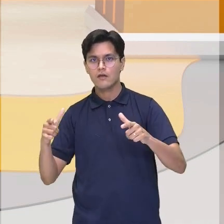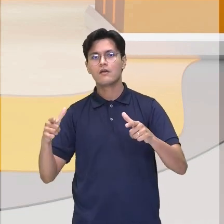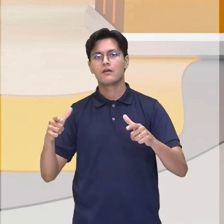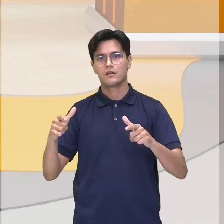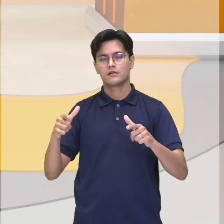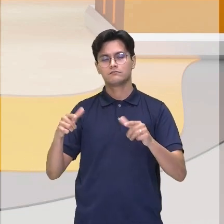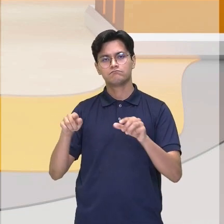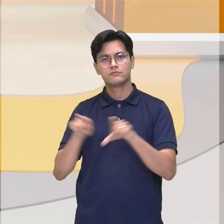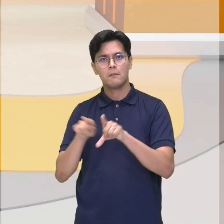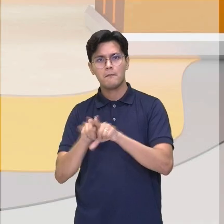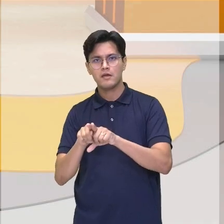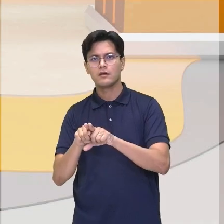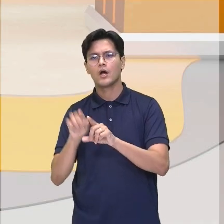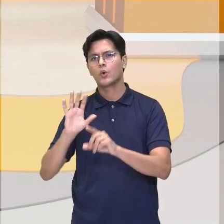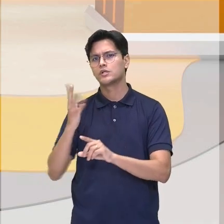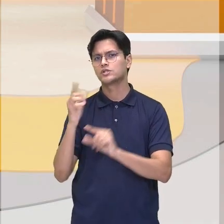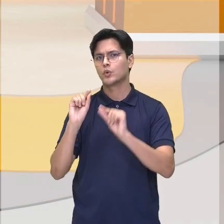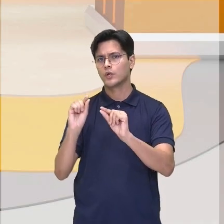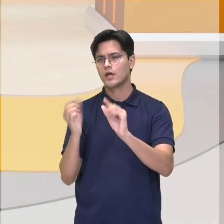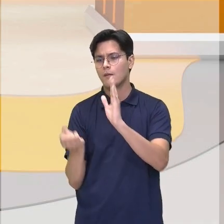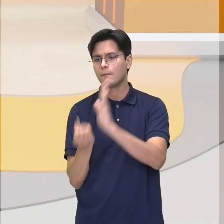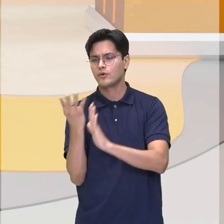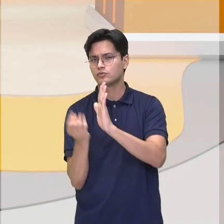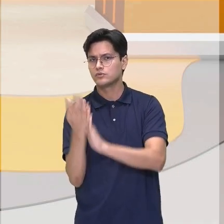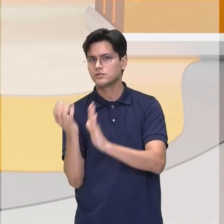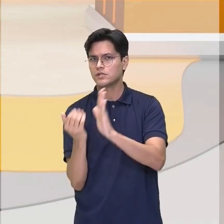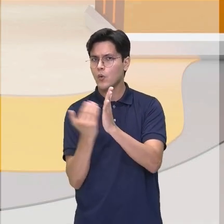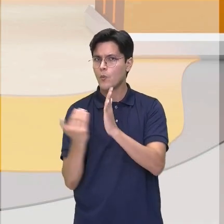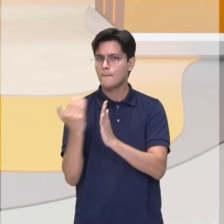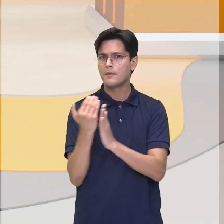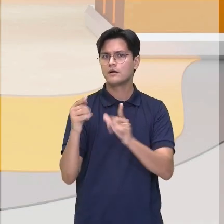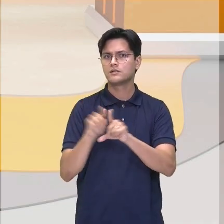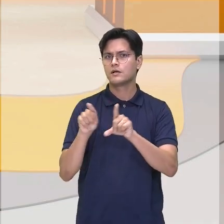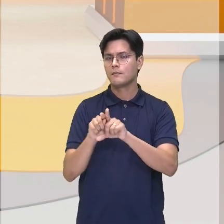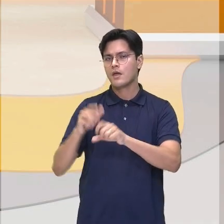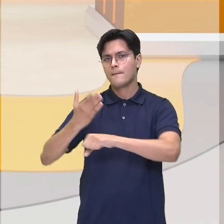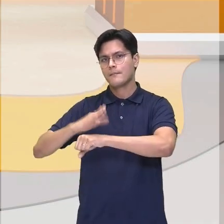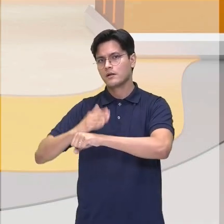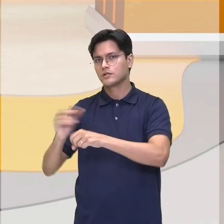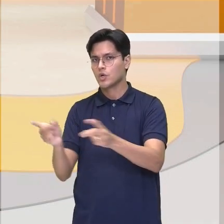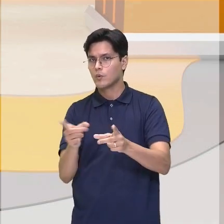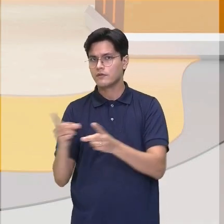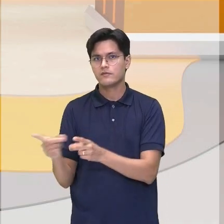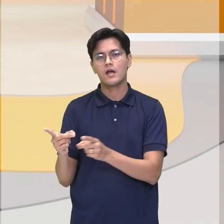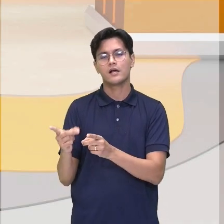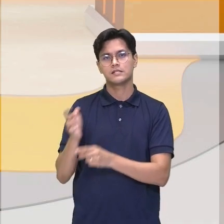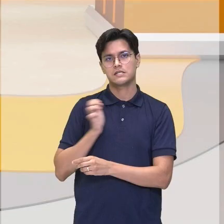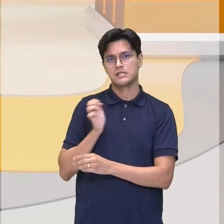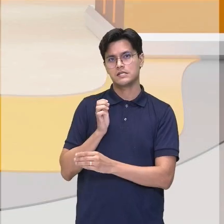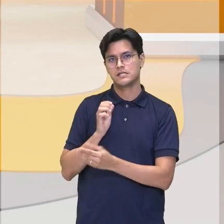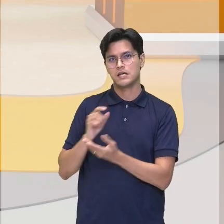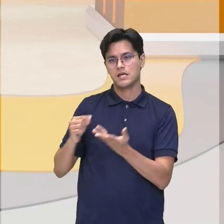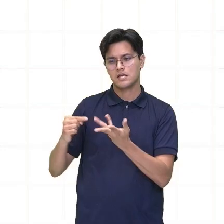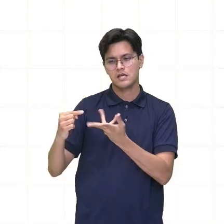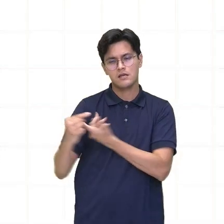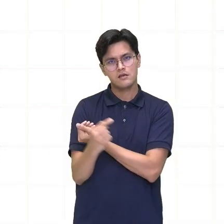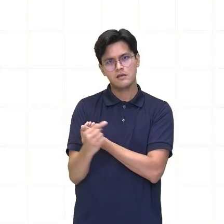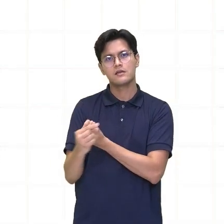que houvesse justamente essas práticas comerciais e também o acúmulo de riquezas. Então vamos lá, acompanhem